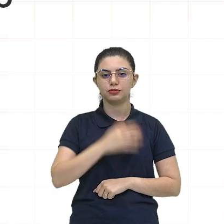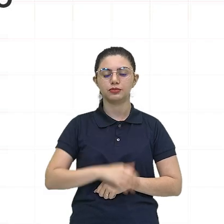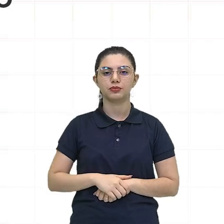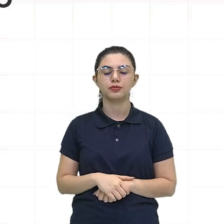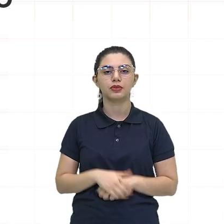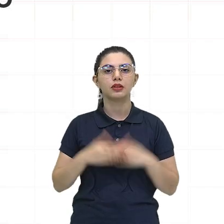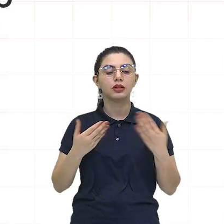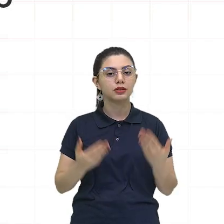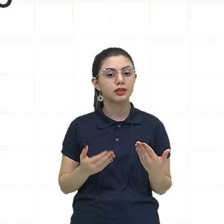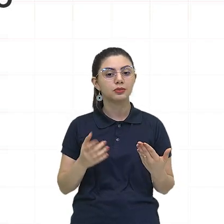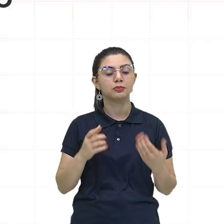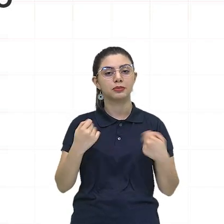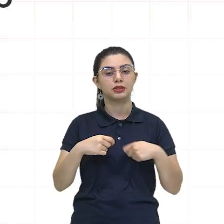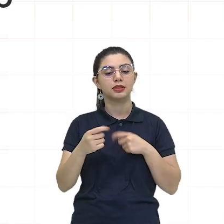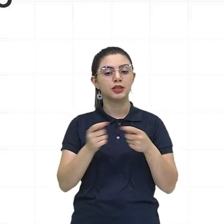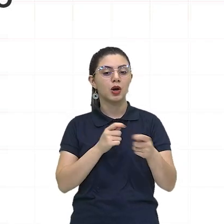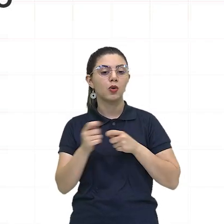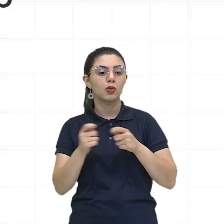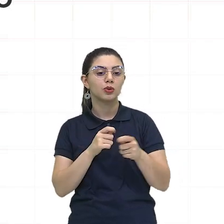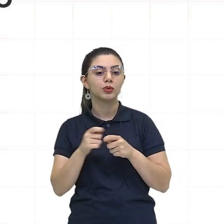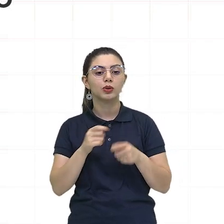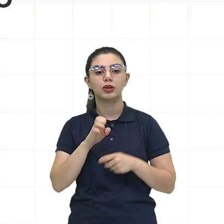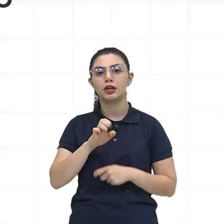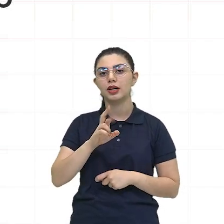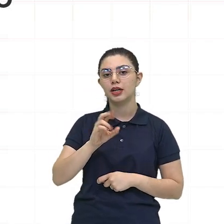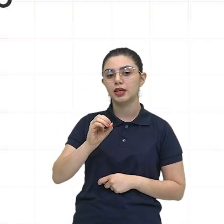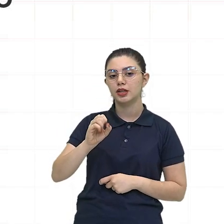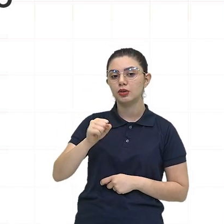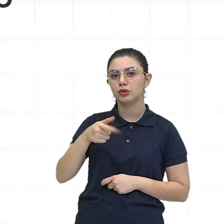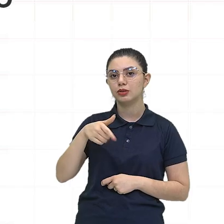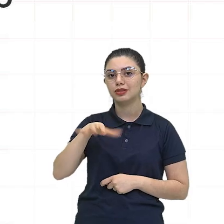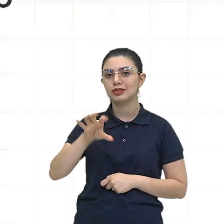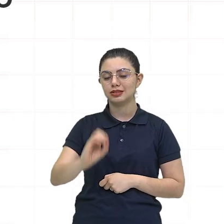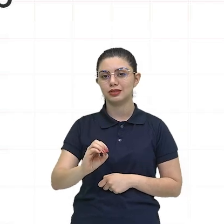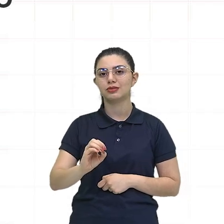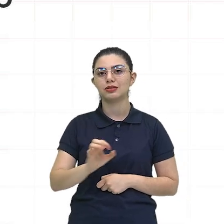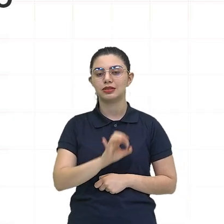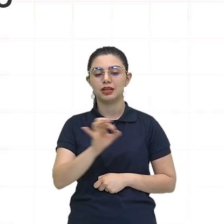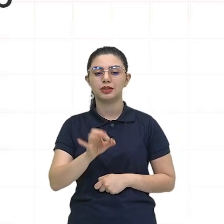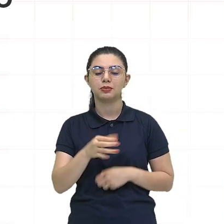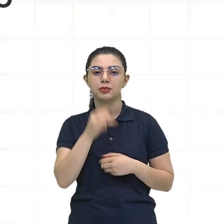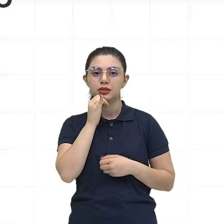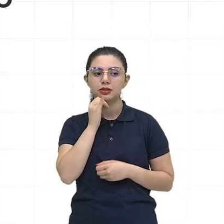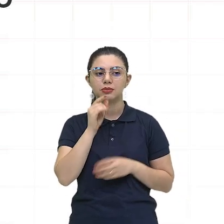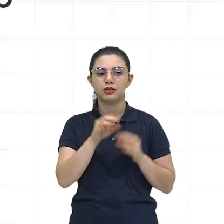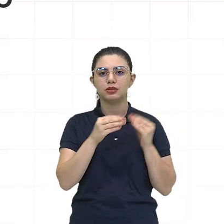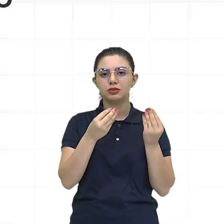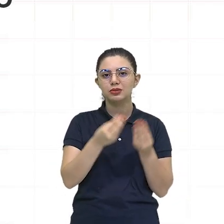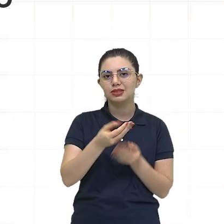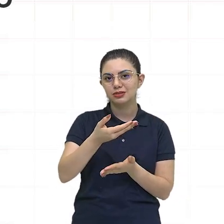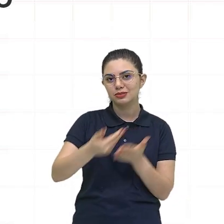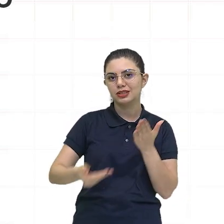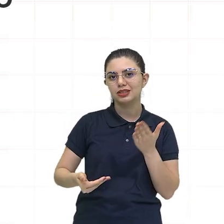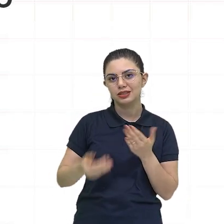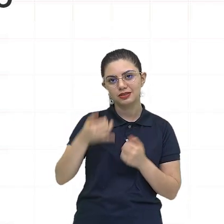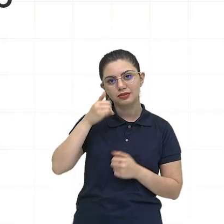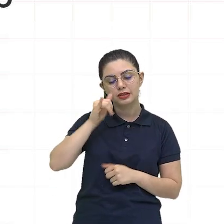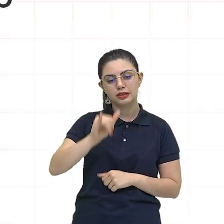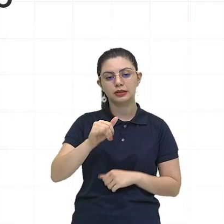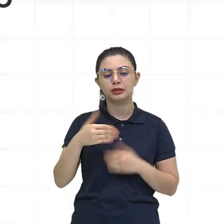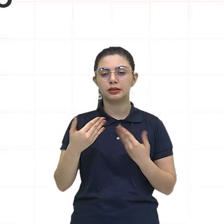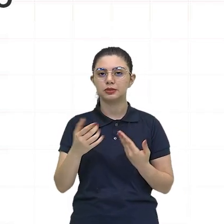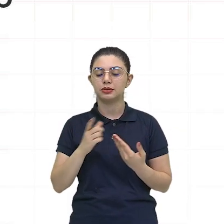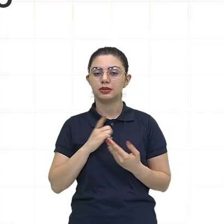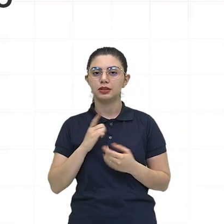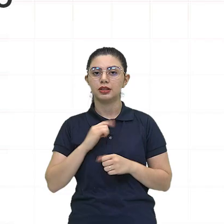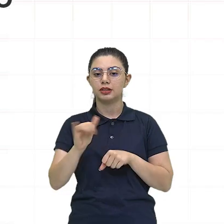né, a erosão, para não ocorrer a erosão ali, a perda de material, né? Entre essas